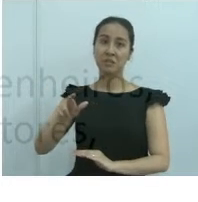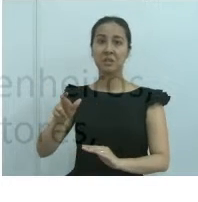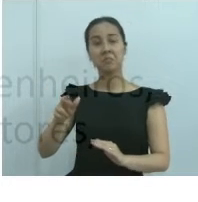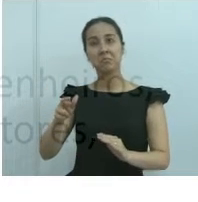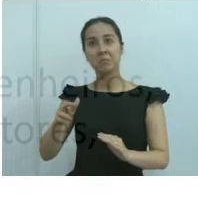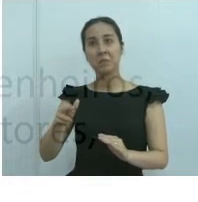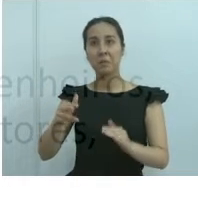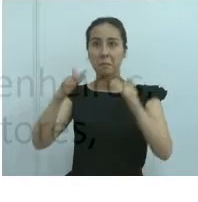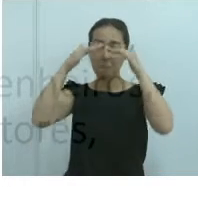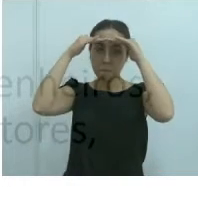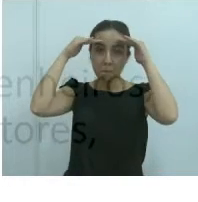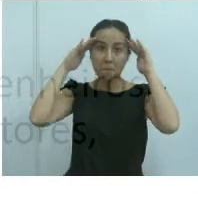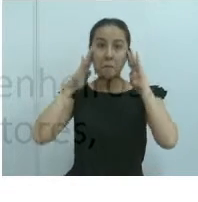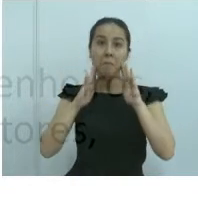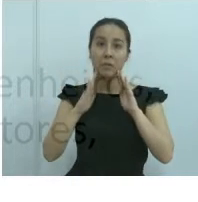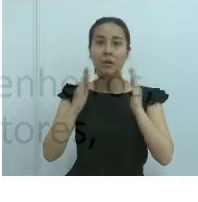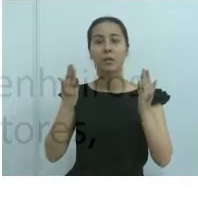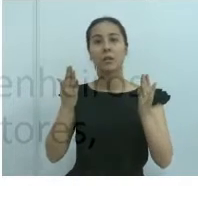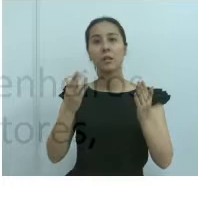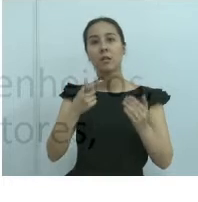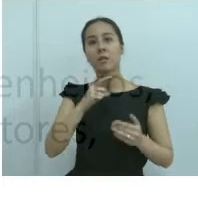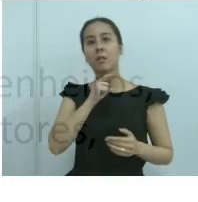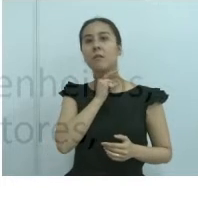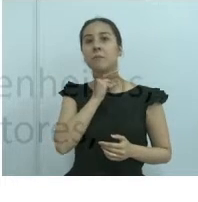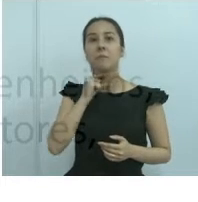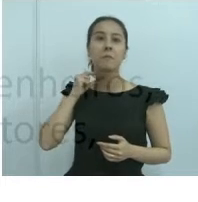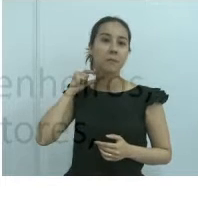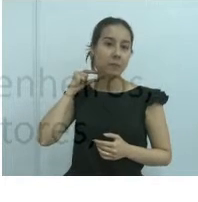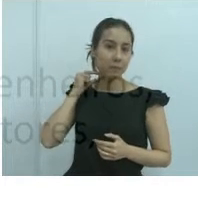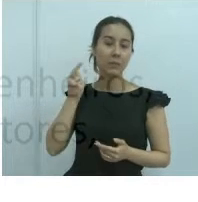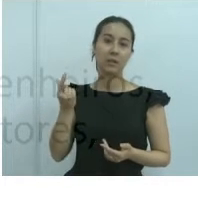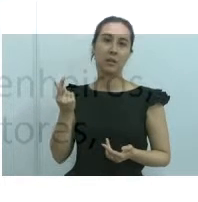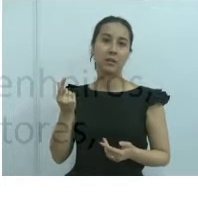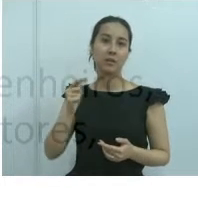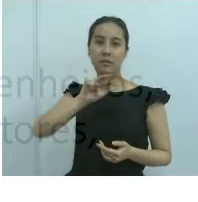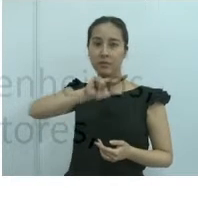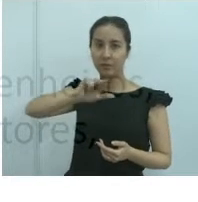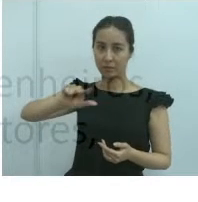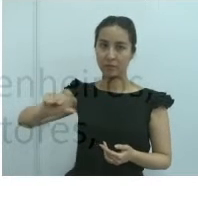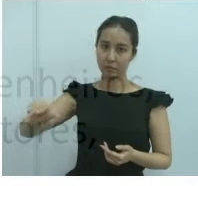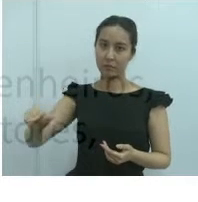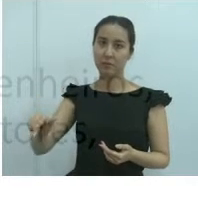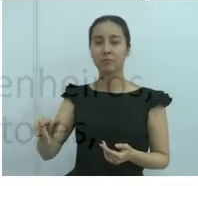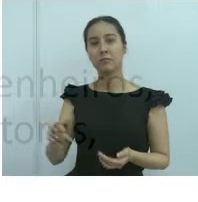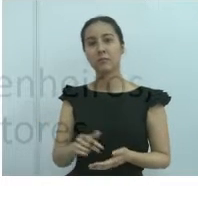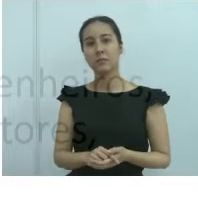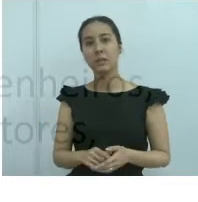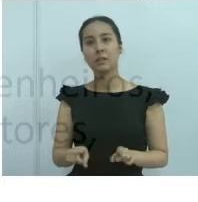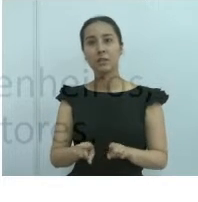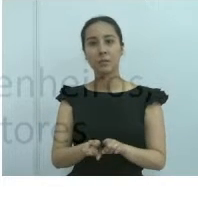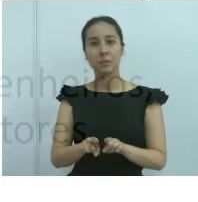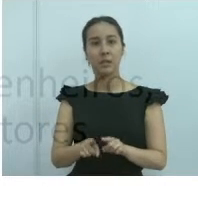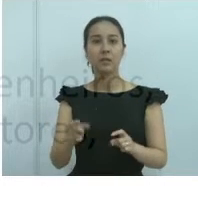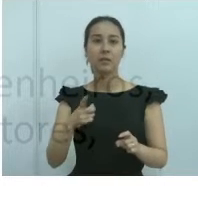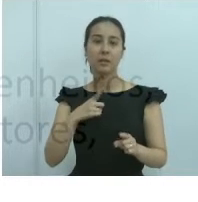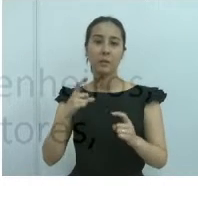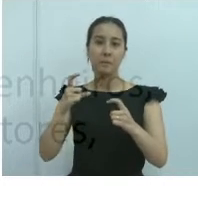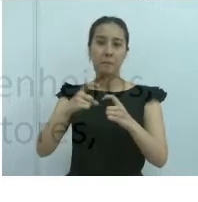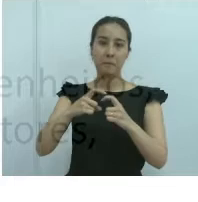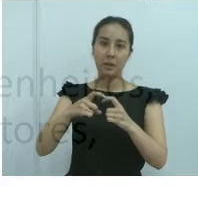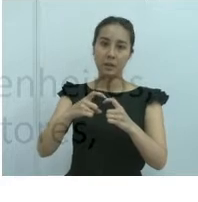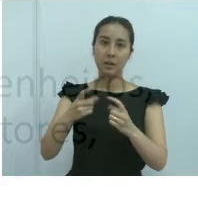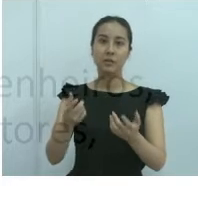gene vestindo o uniforme de religioso médicos minha filha graças a deus